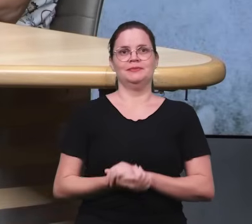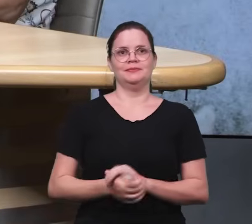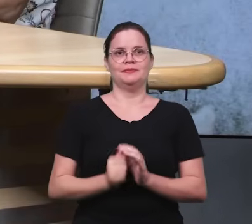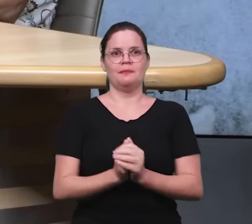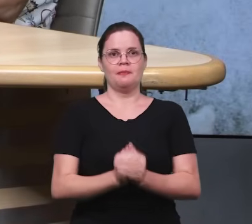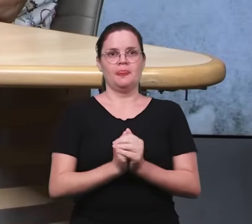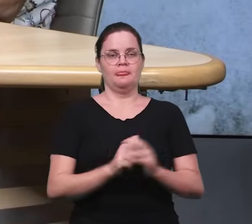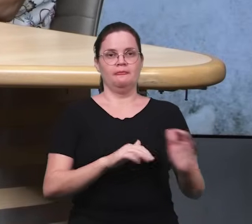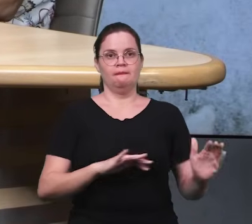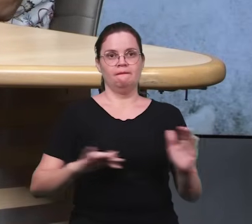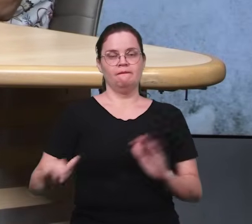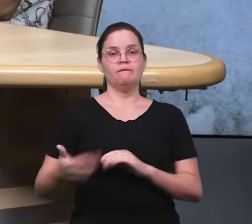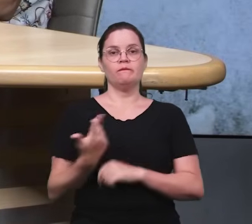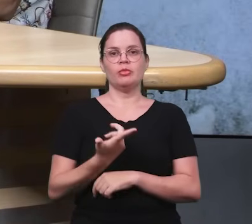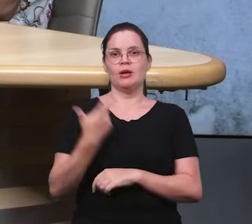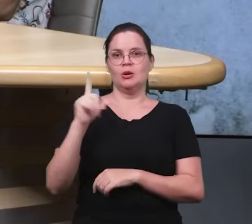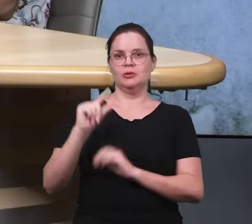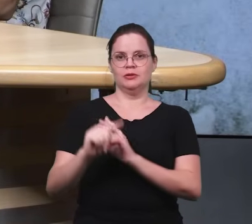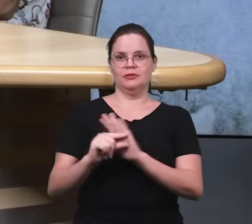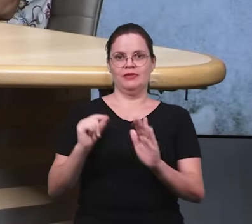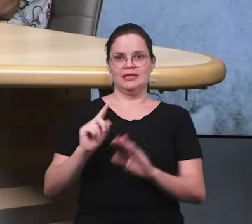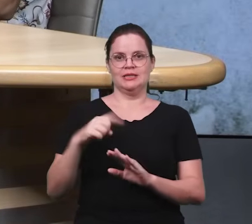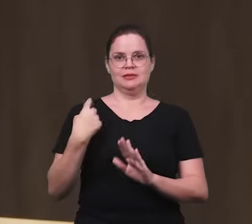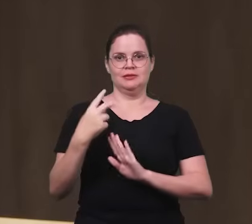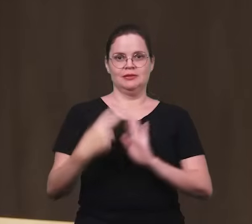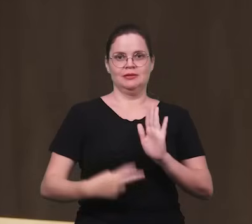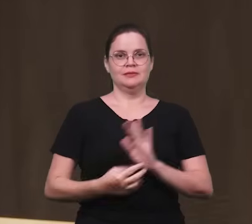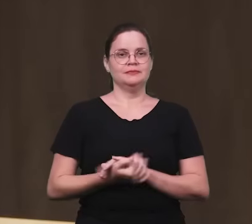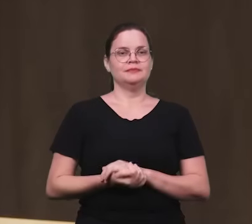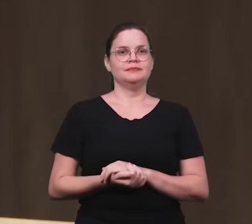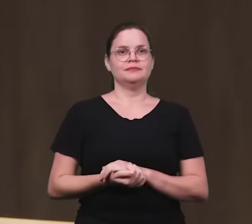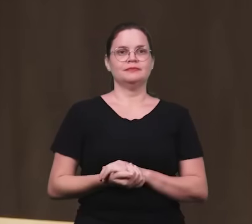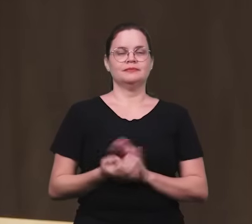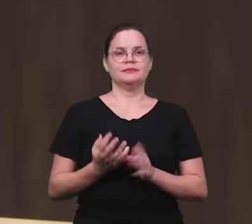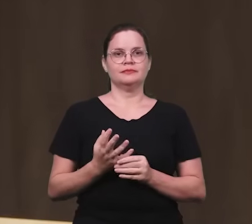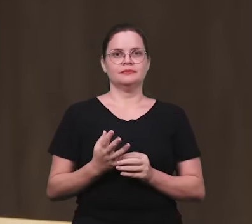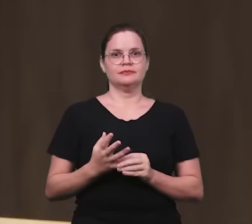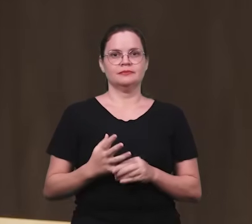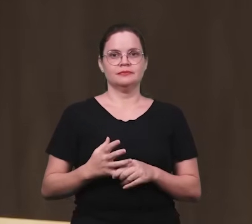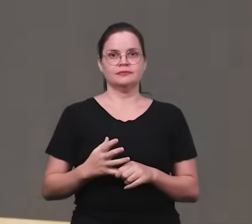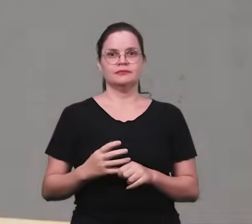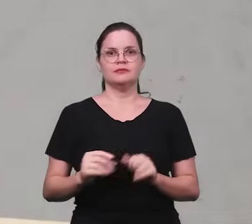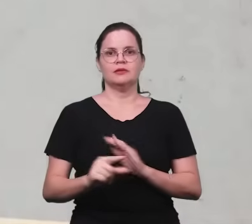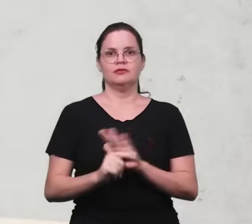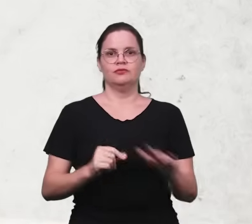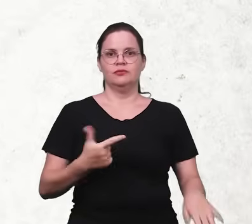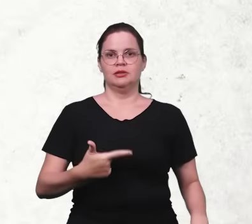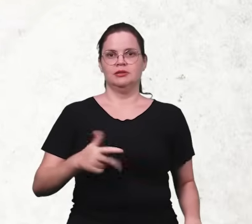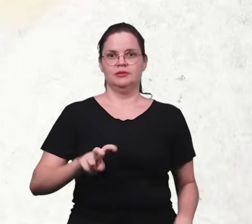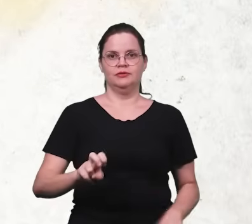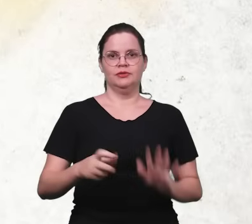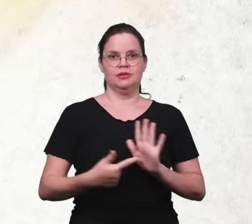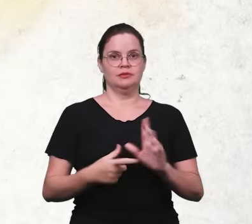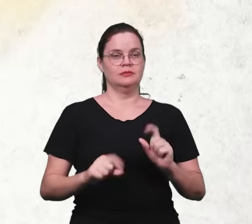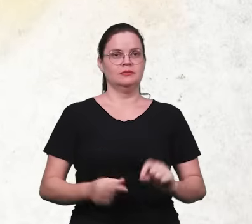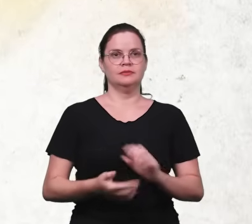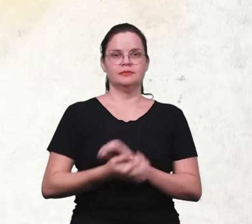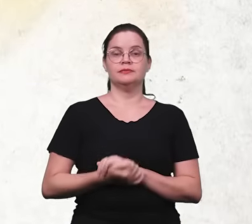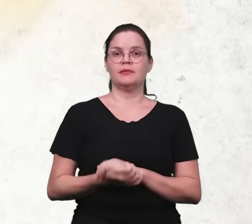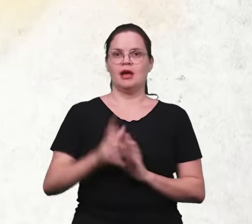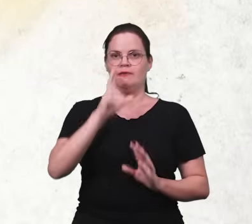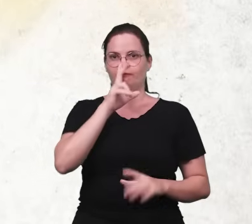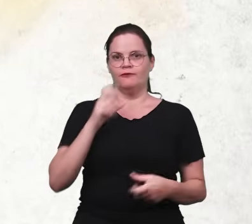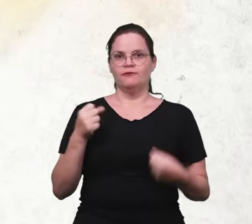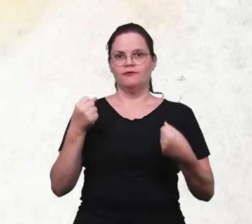O outro versículo que a gente vai ler hoje vai ser o 25, que diz: a força e a glória são